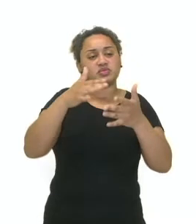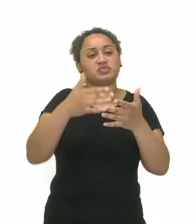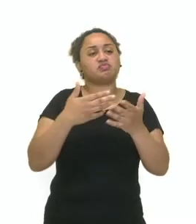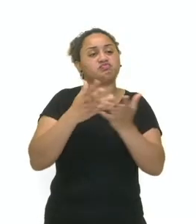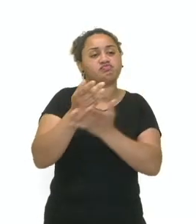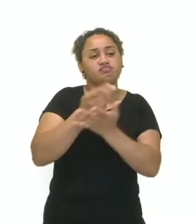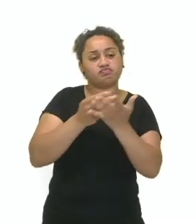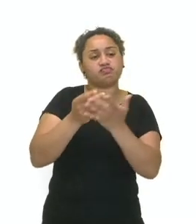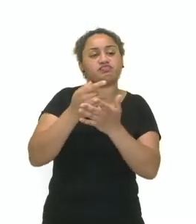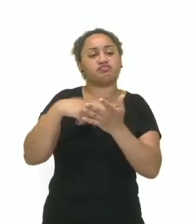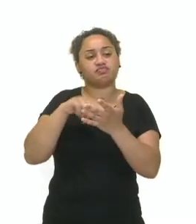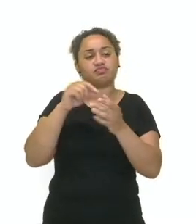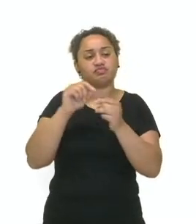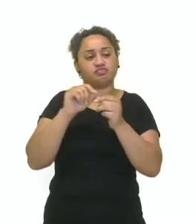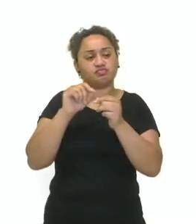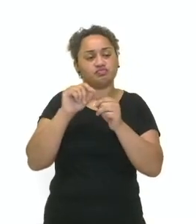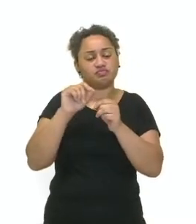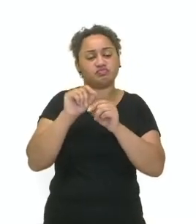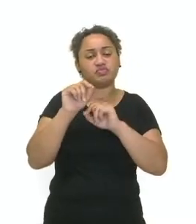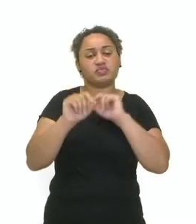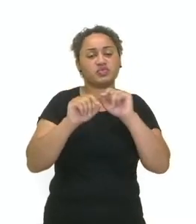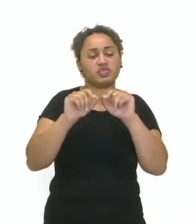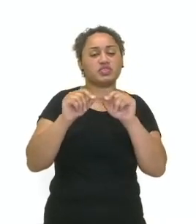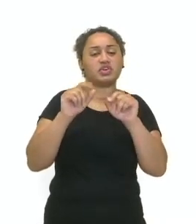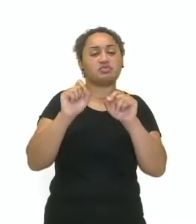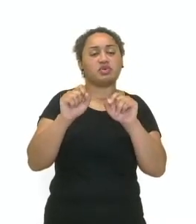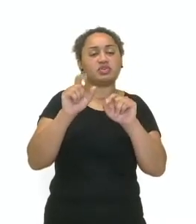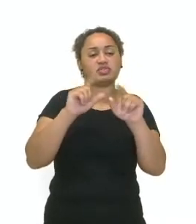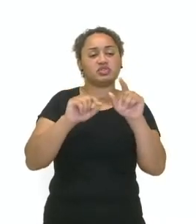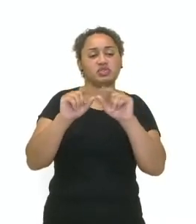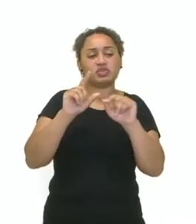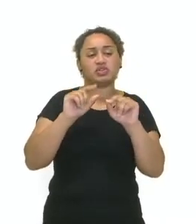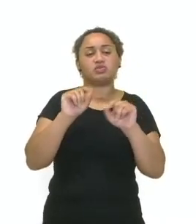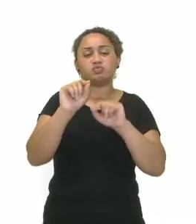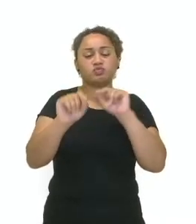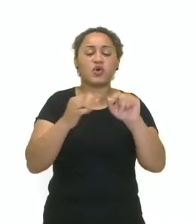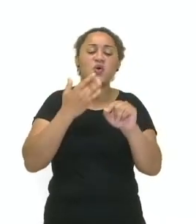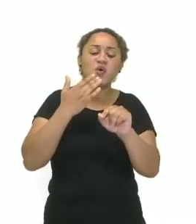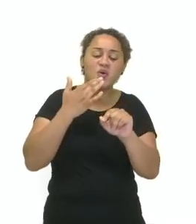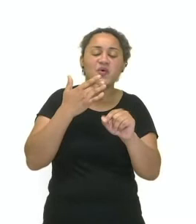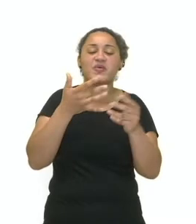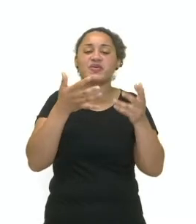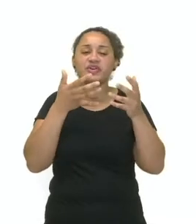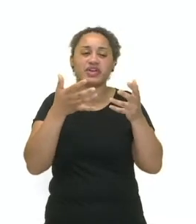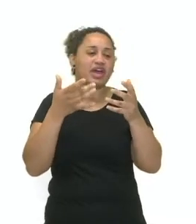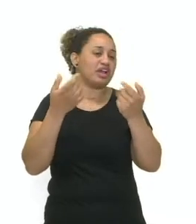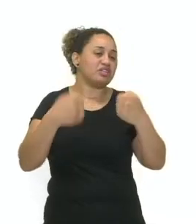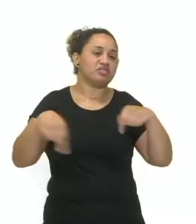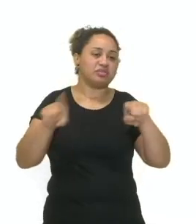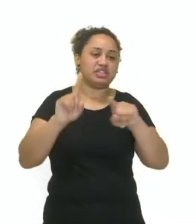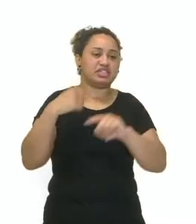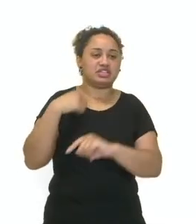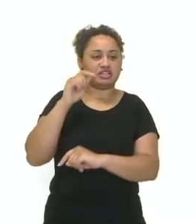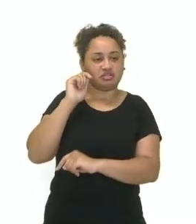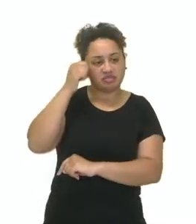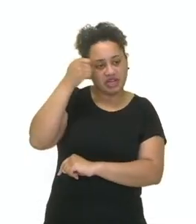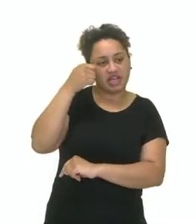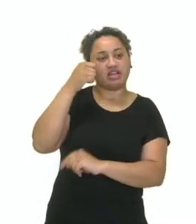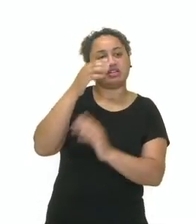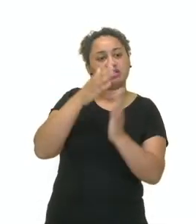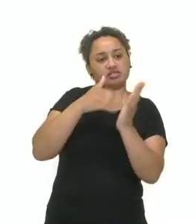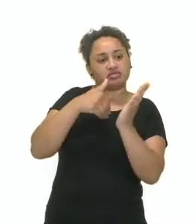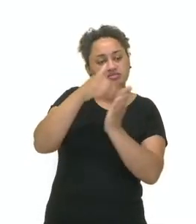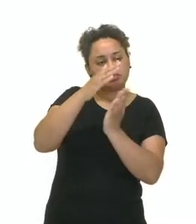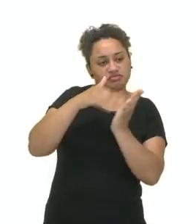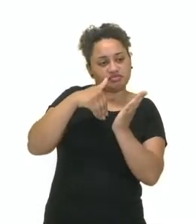terem a elevação para pintar. Vocês podem escolher a cor de tinta que vocês quiserem, não precisa necessariamente ser a preta, né? Passa o